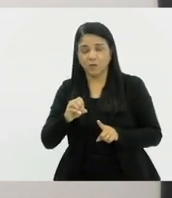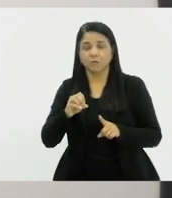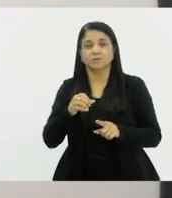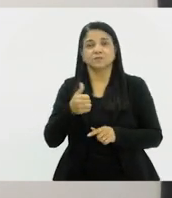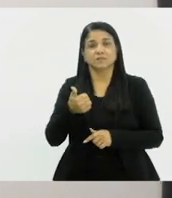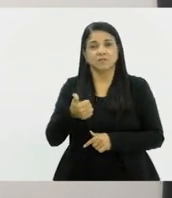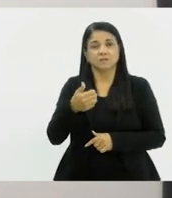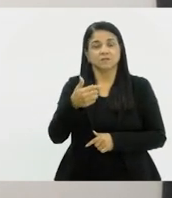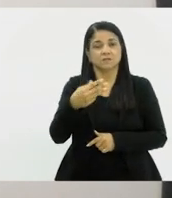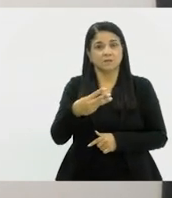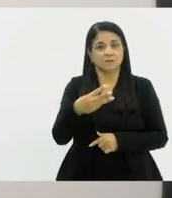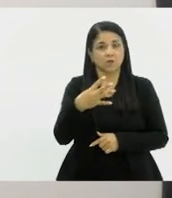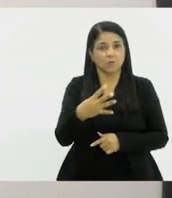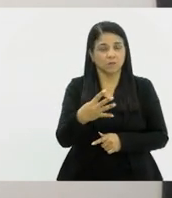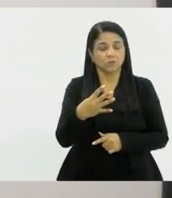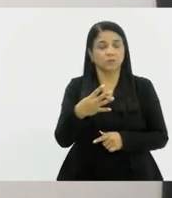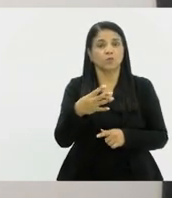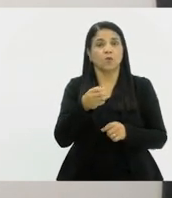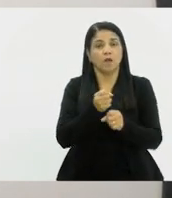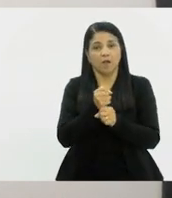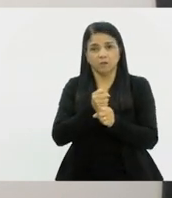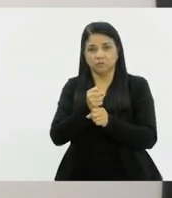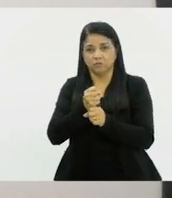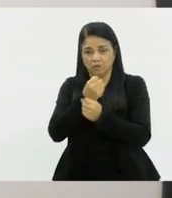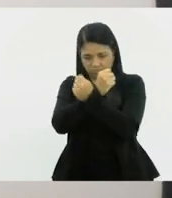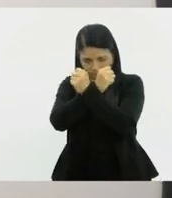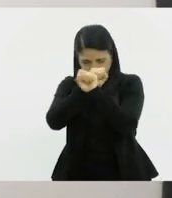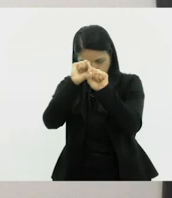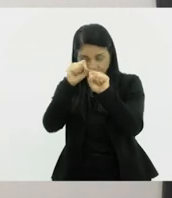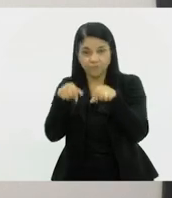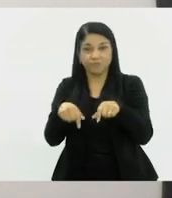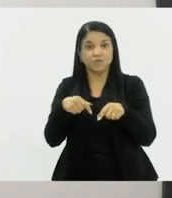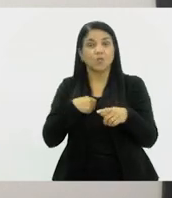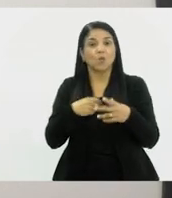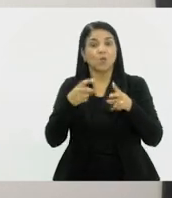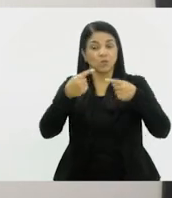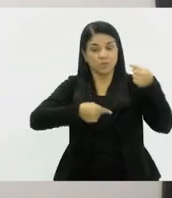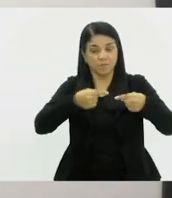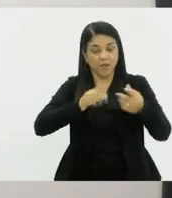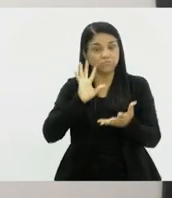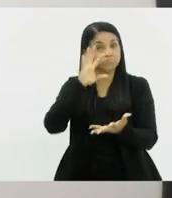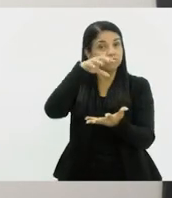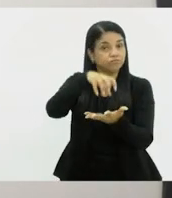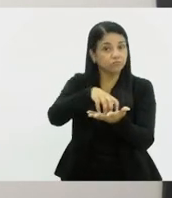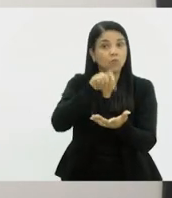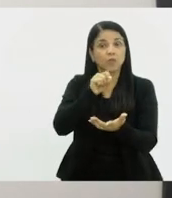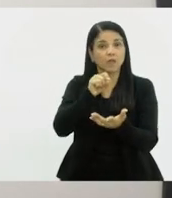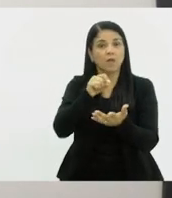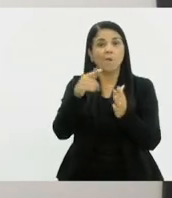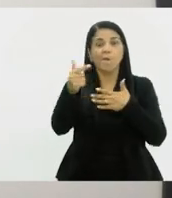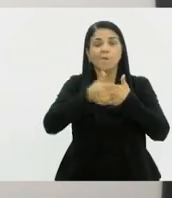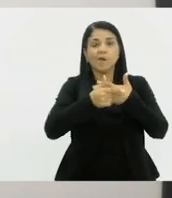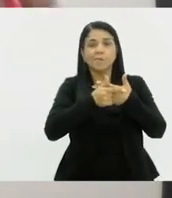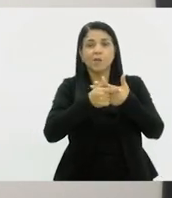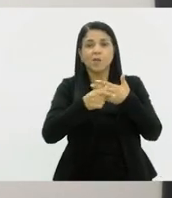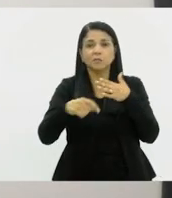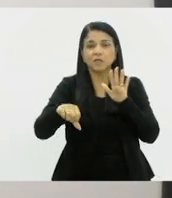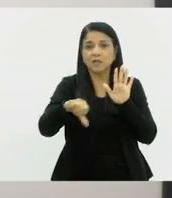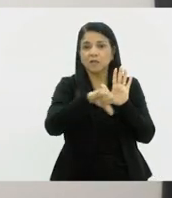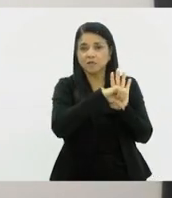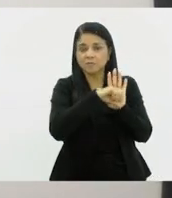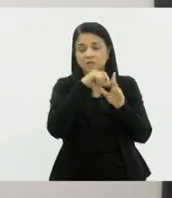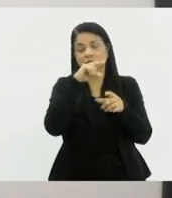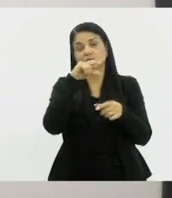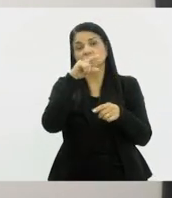inconclusa o debate Central aqui colocado é qual é o papel da criminalização das drogas no